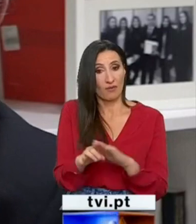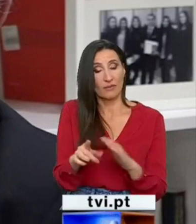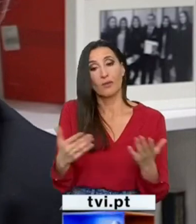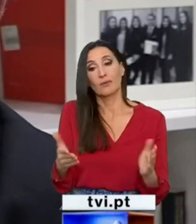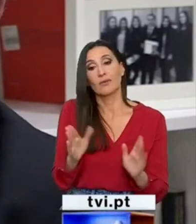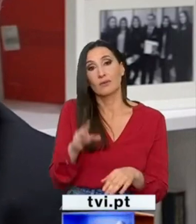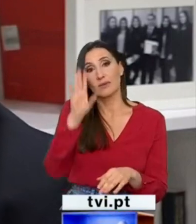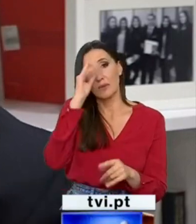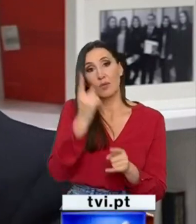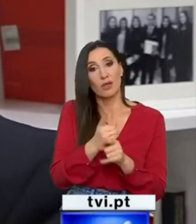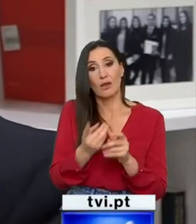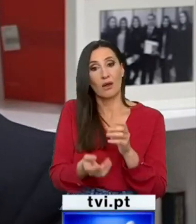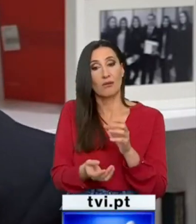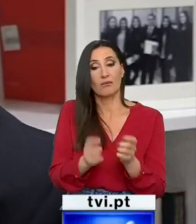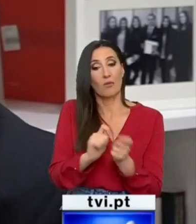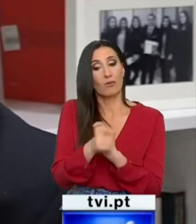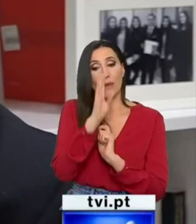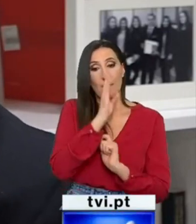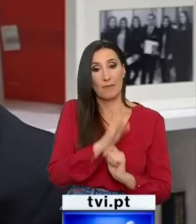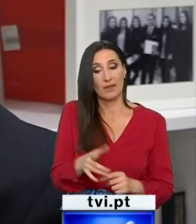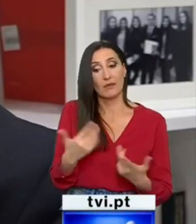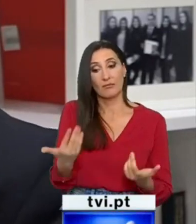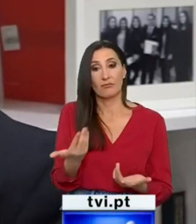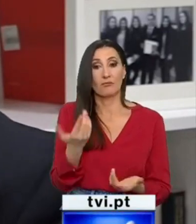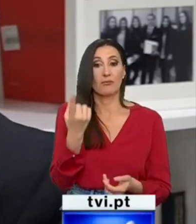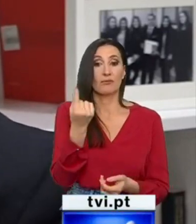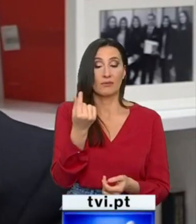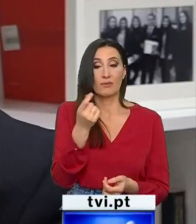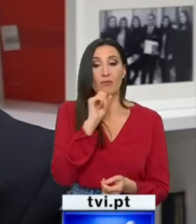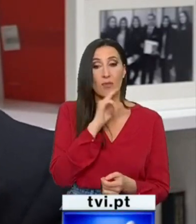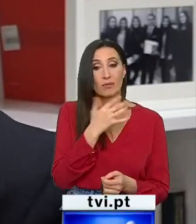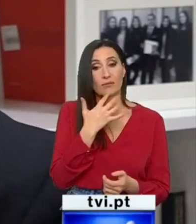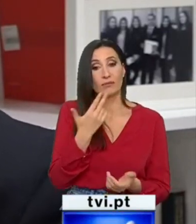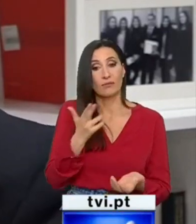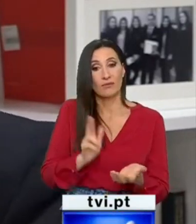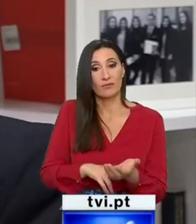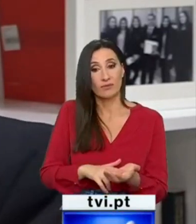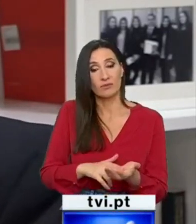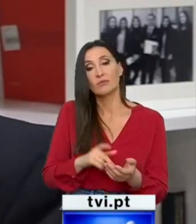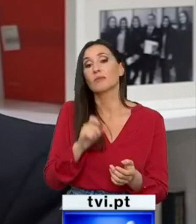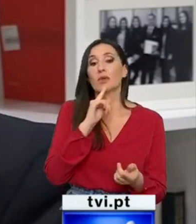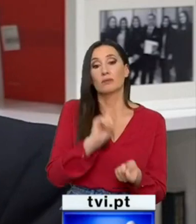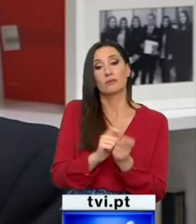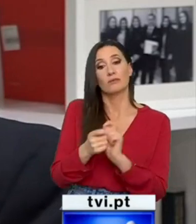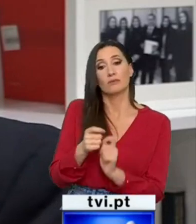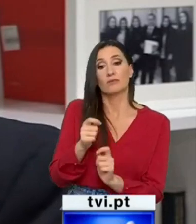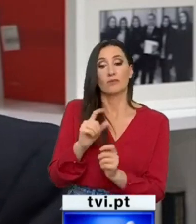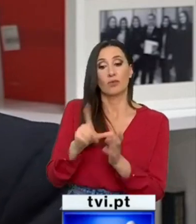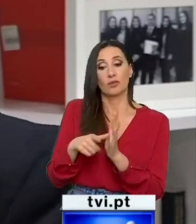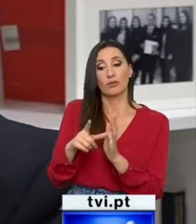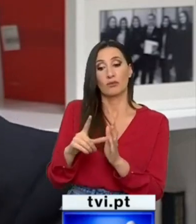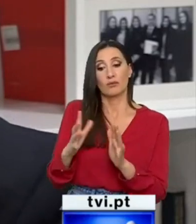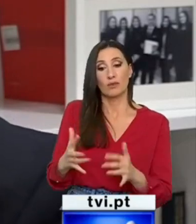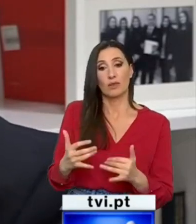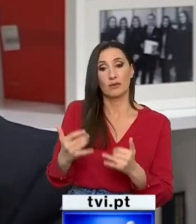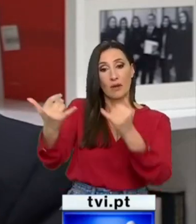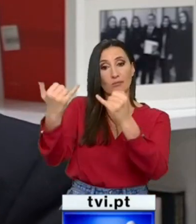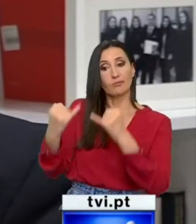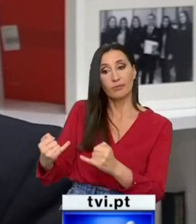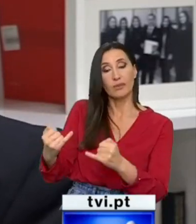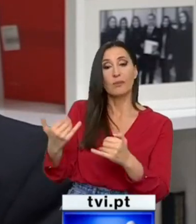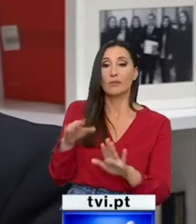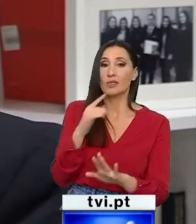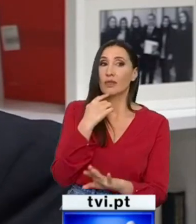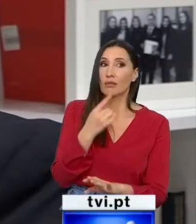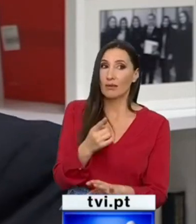agora temos é que saber porquê, se ele não é, então o dinheiro pode, na verdade, passar para um projeto seguinte. Mas,